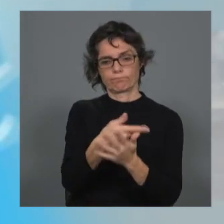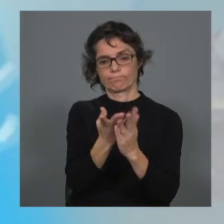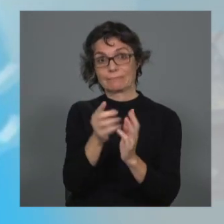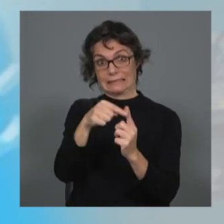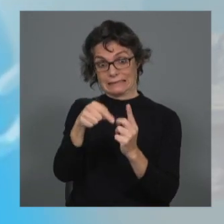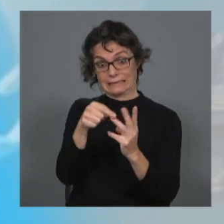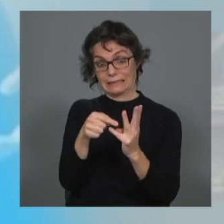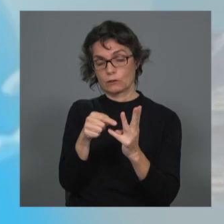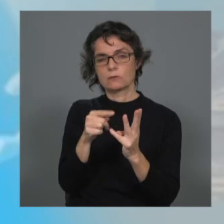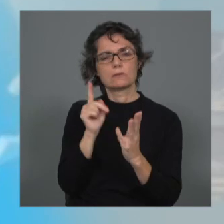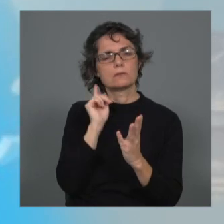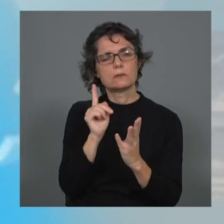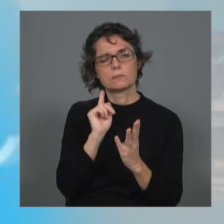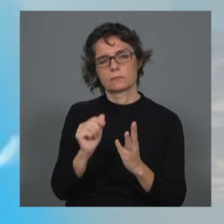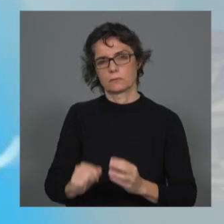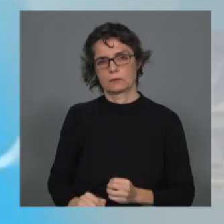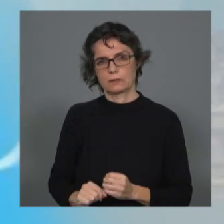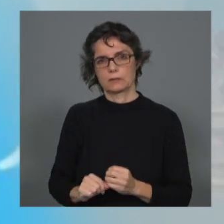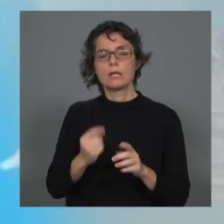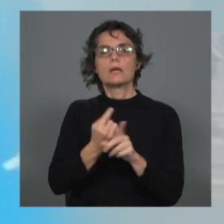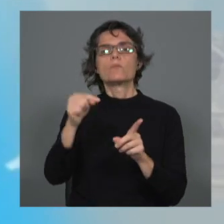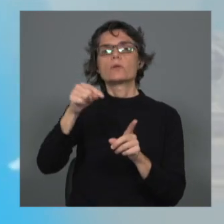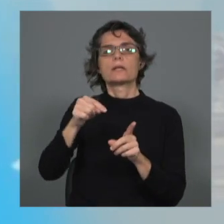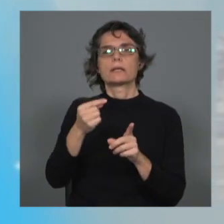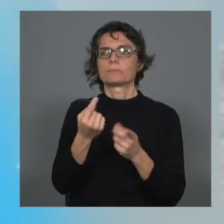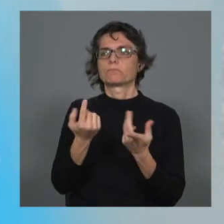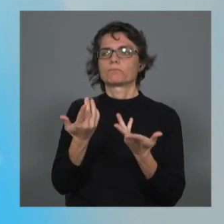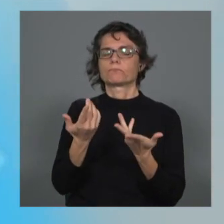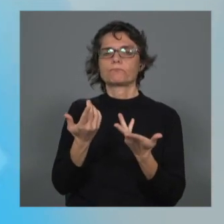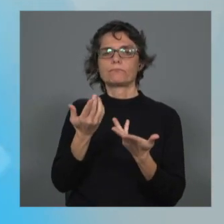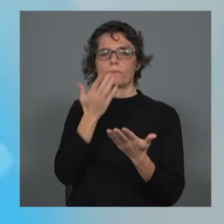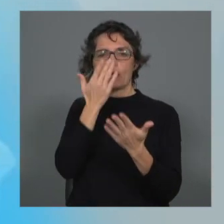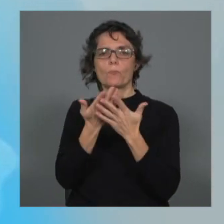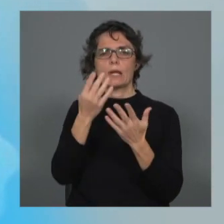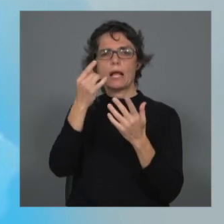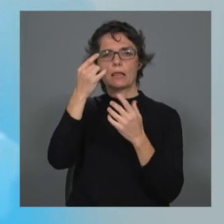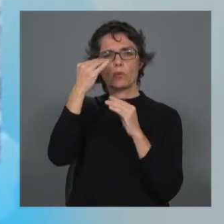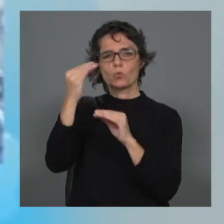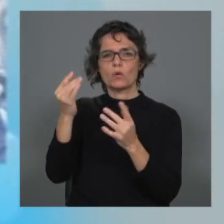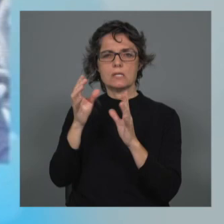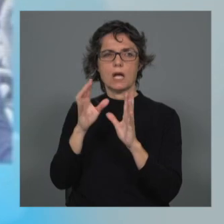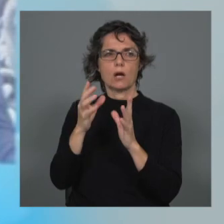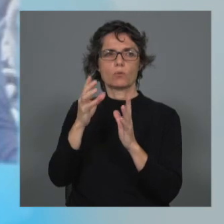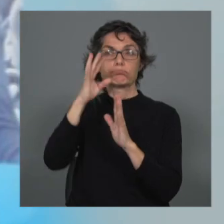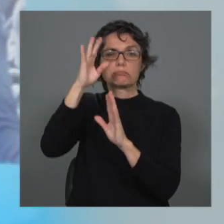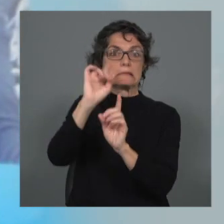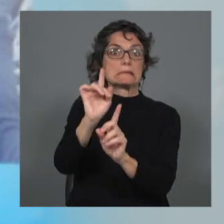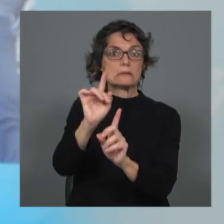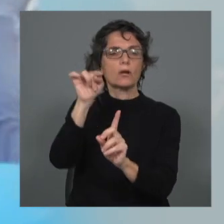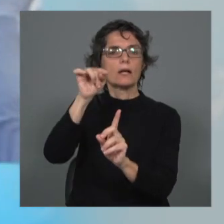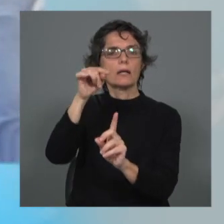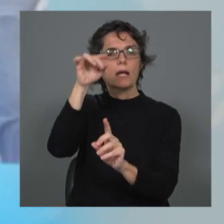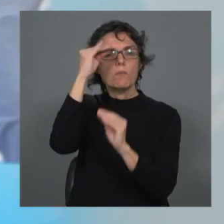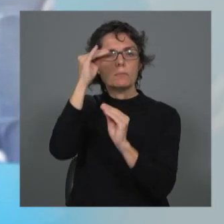extremamente importantes. Não se trata de uma educação formal, abstrata, não. Trata-se de uma